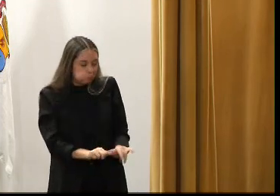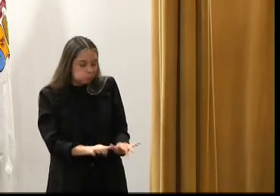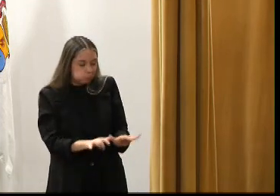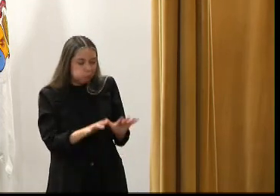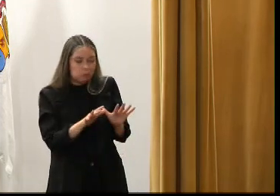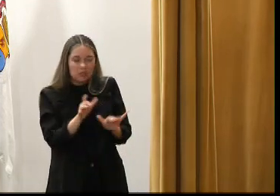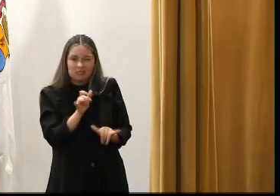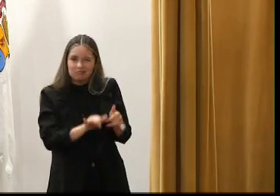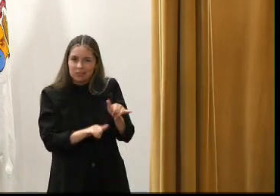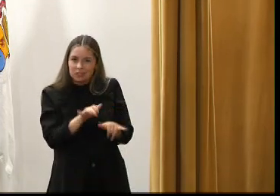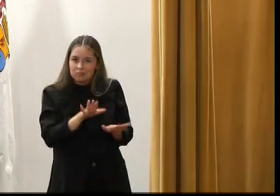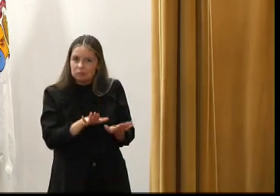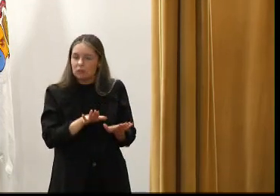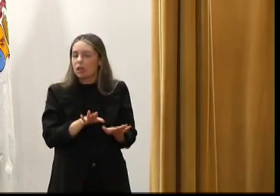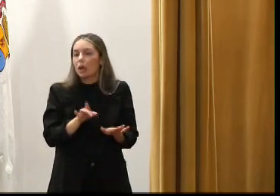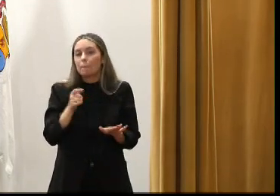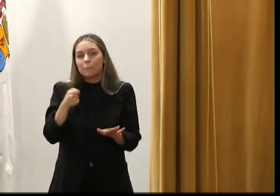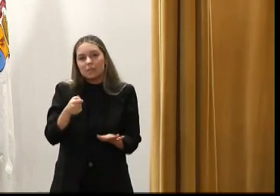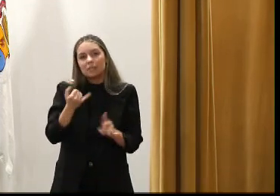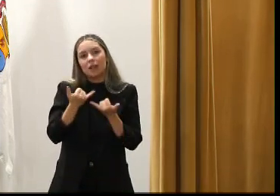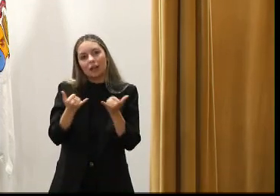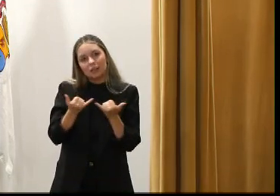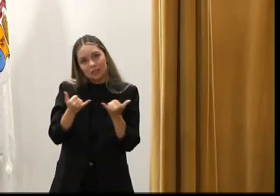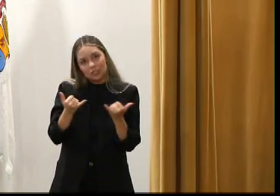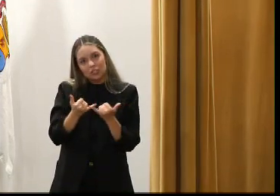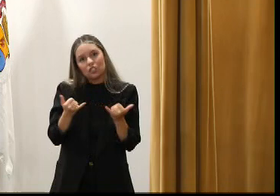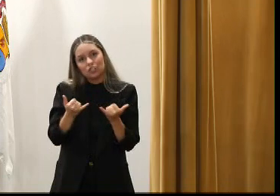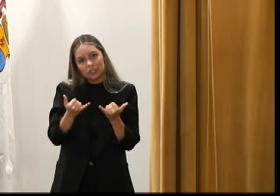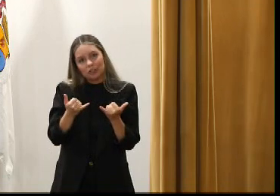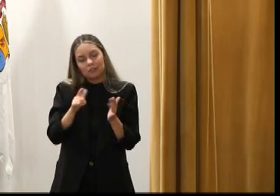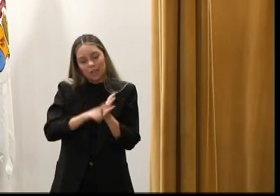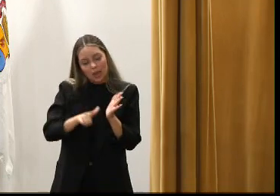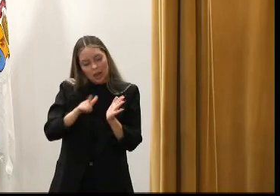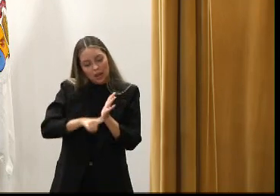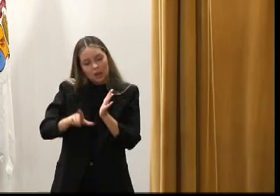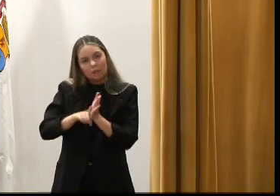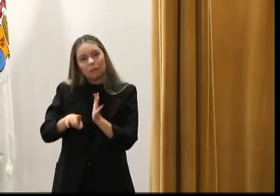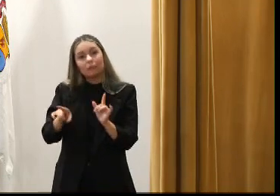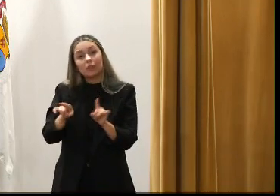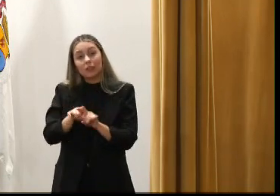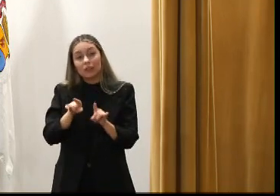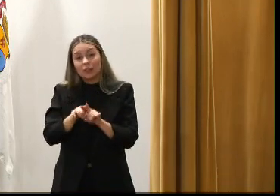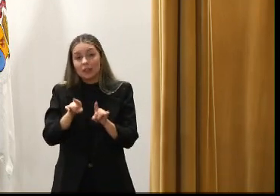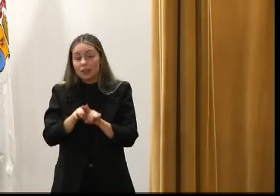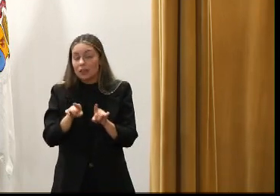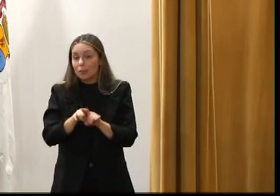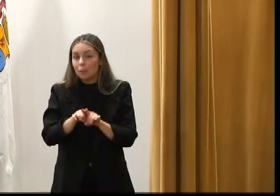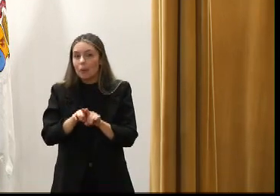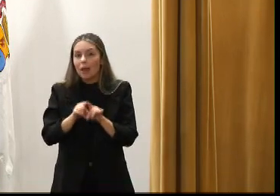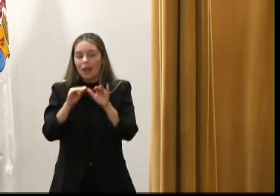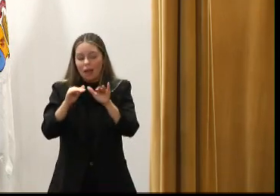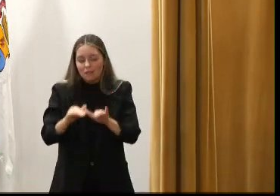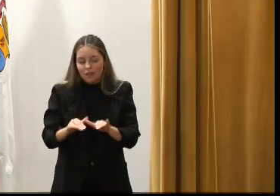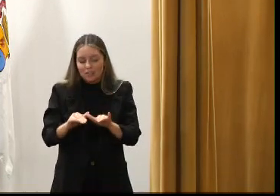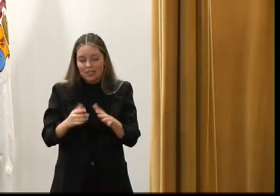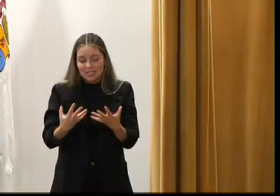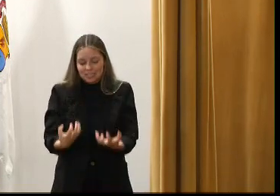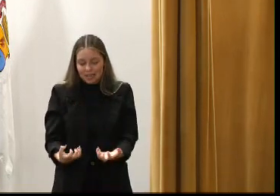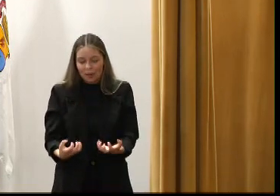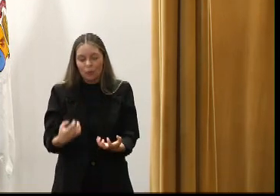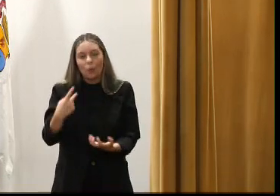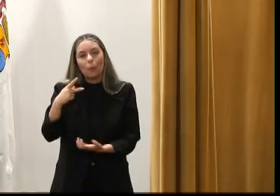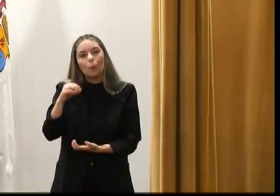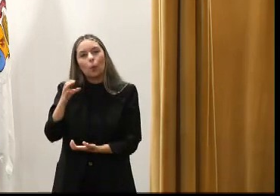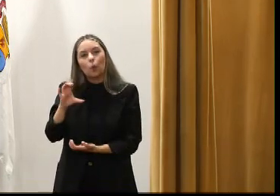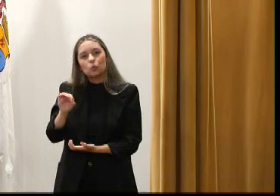poluentes. Encarece a energia elétrica de fonte hídrica, né? E o nível freático fica mais baixo, comprometendo poços. Aqui está